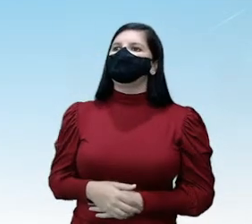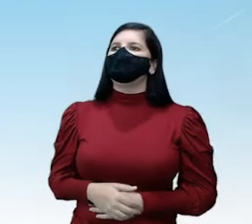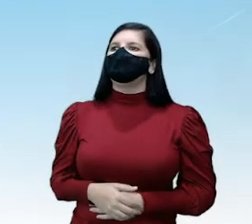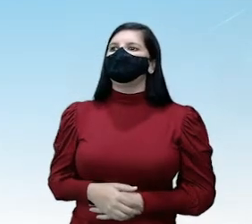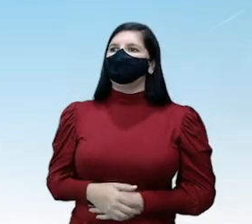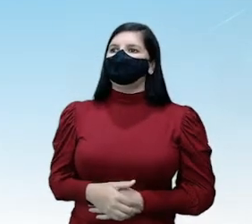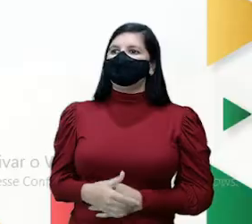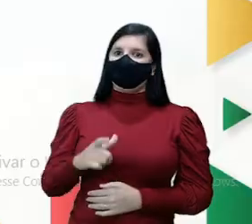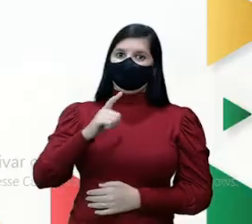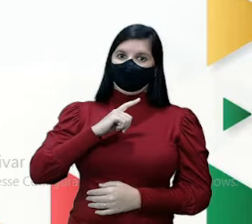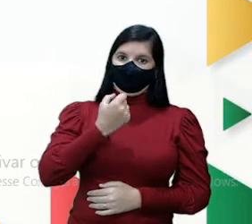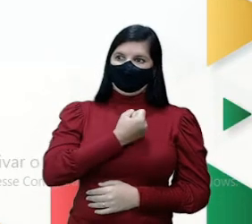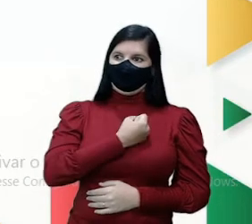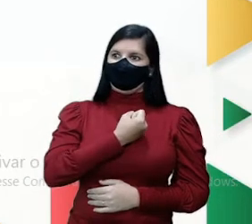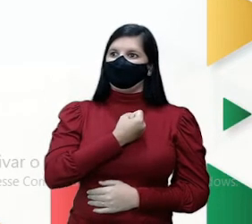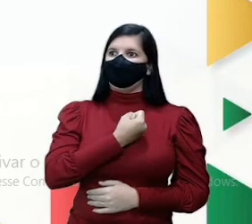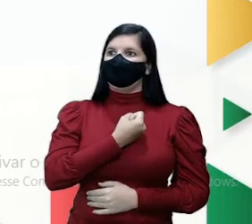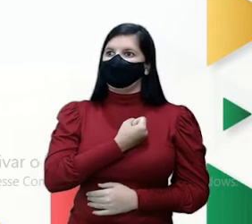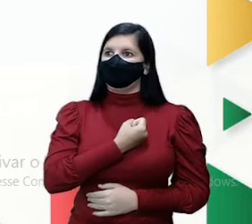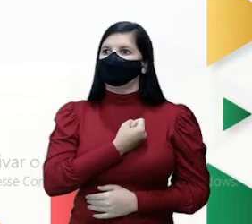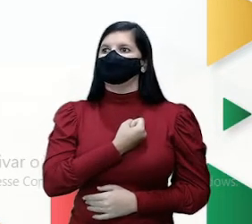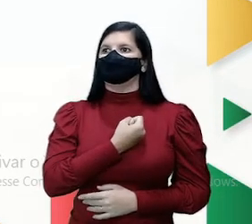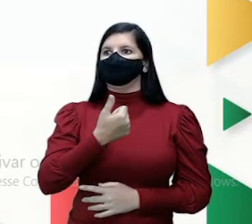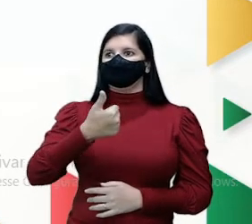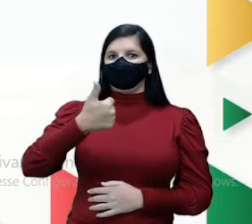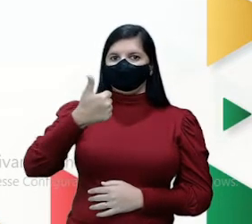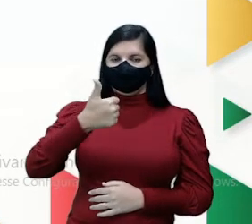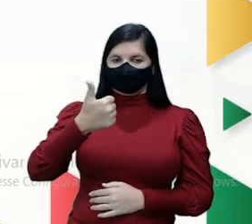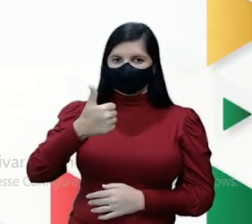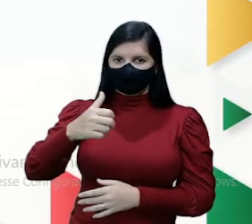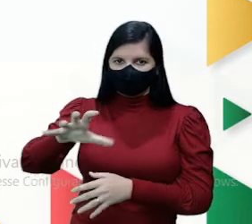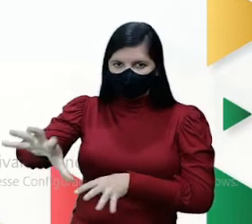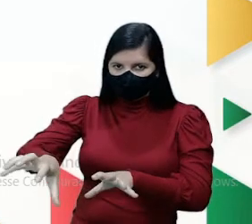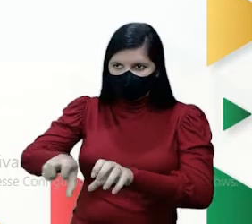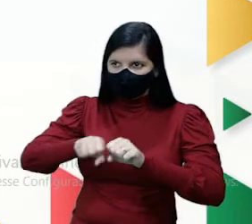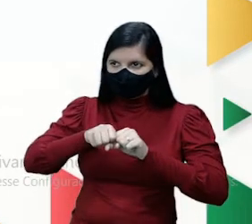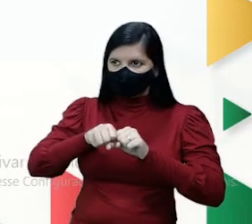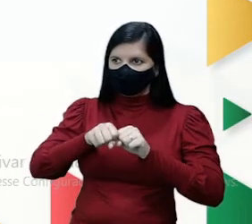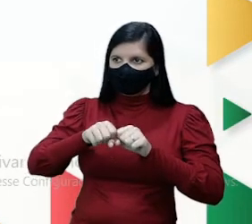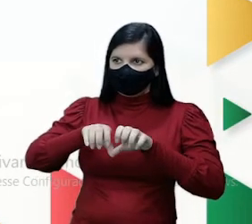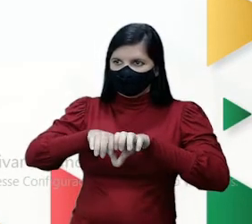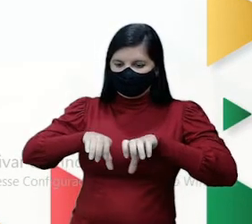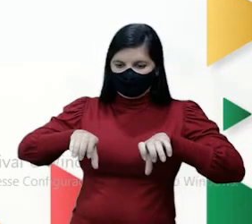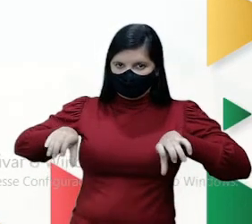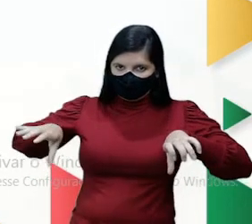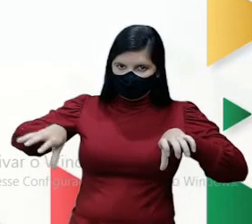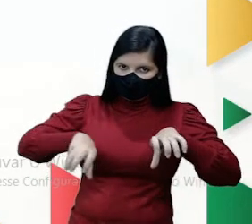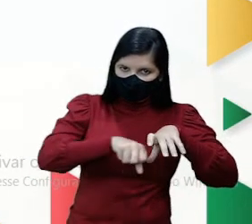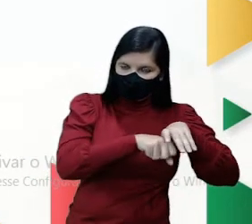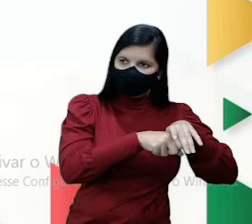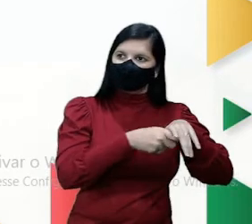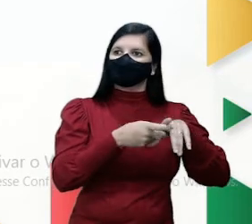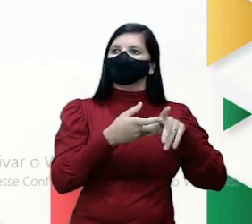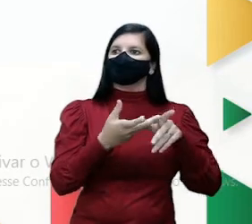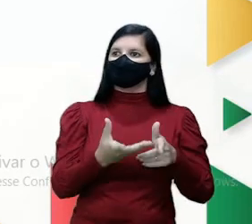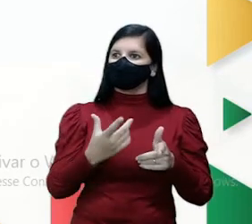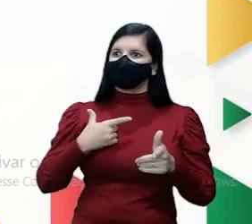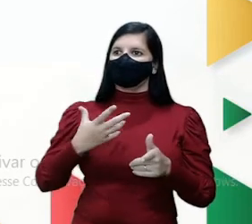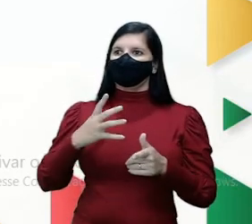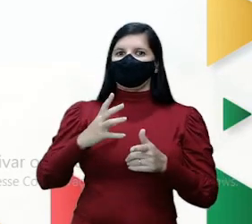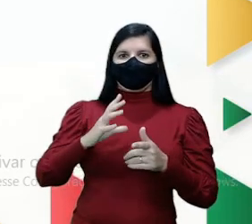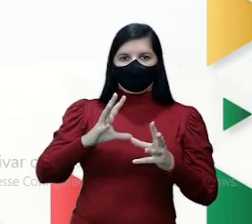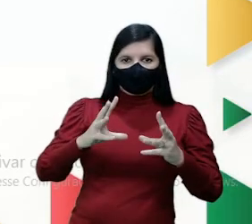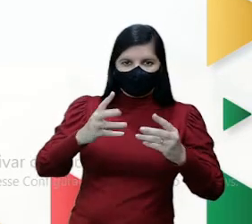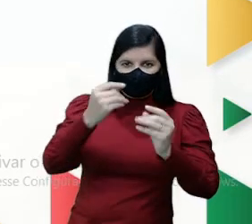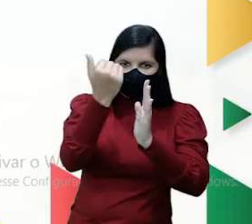está bem numerado também, ó. A gente tem a captação, adução, coagulação,